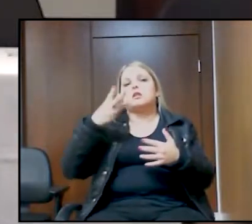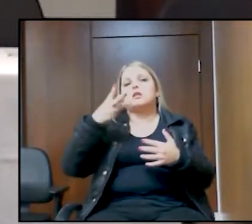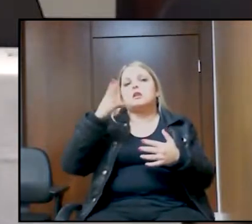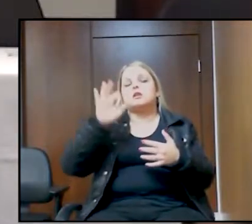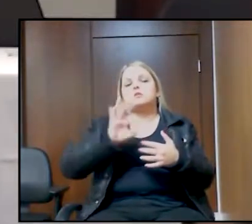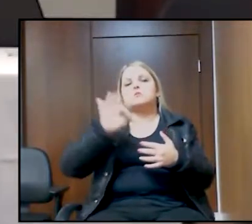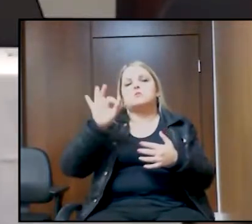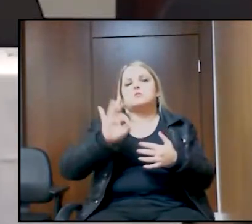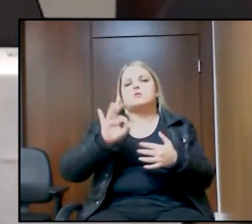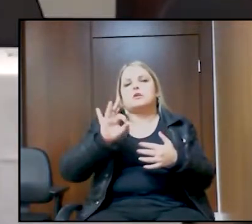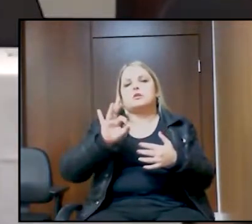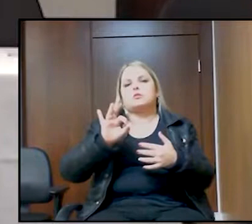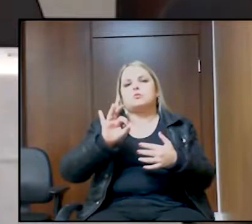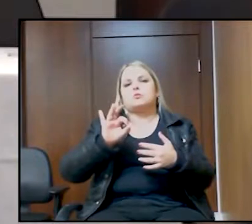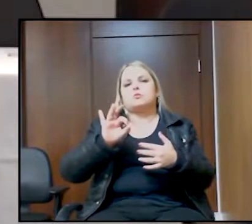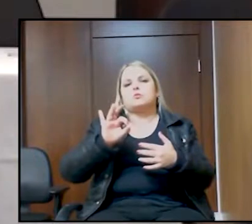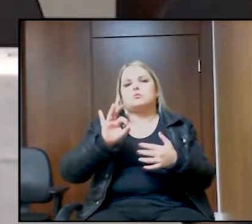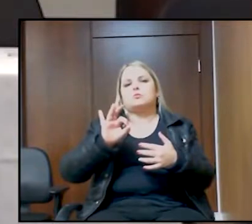3%